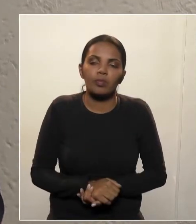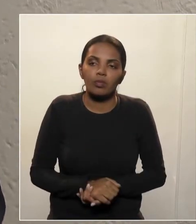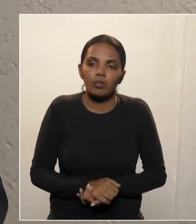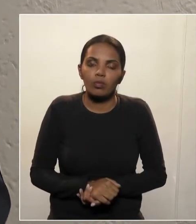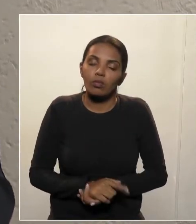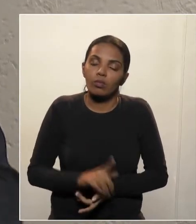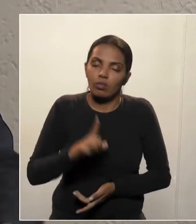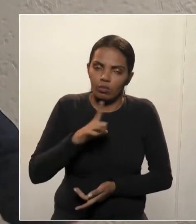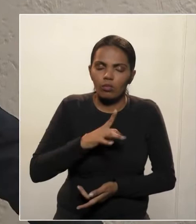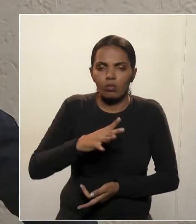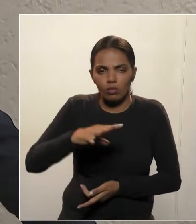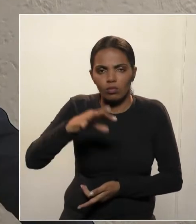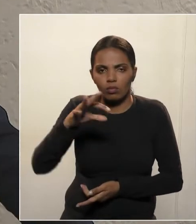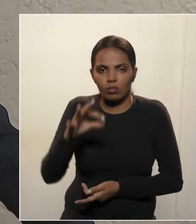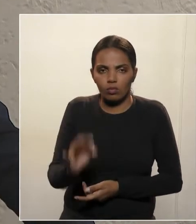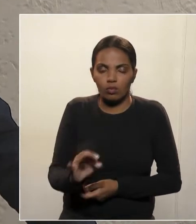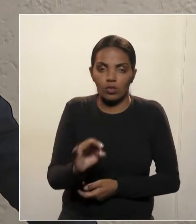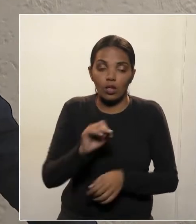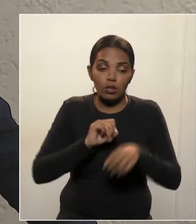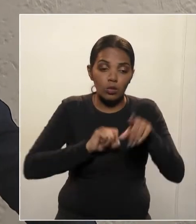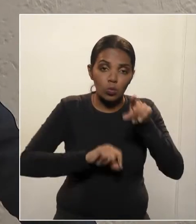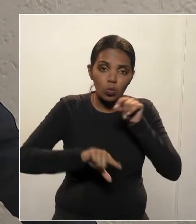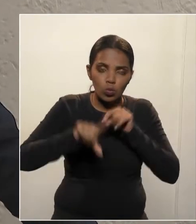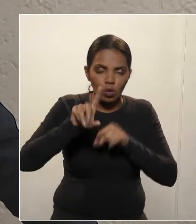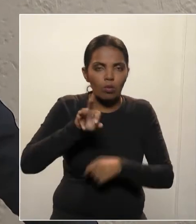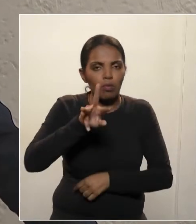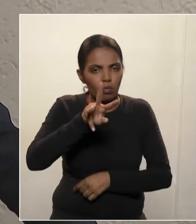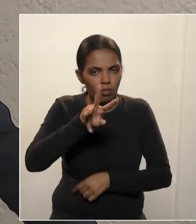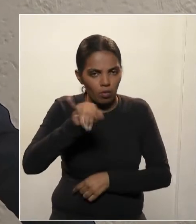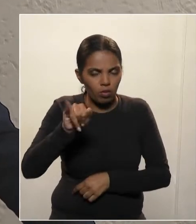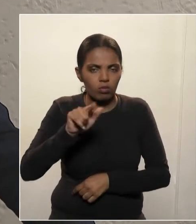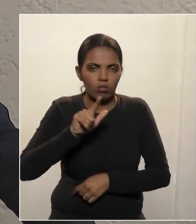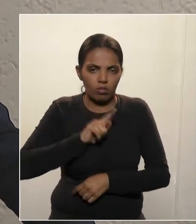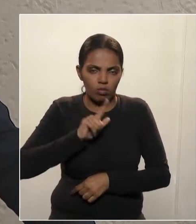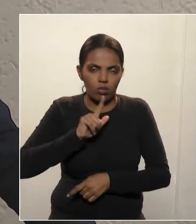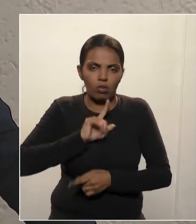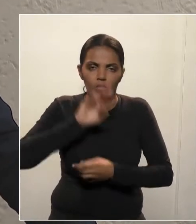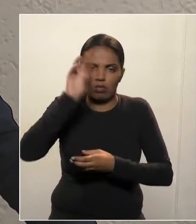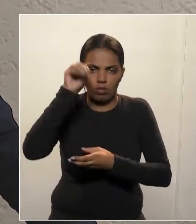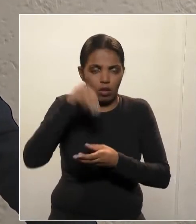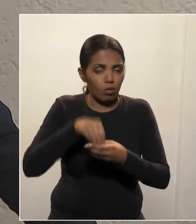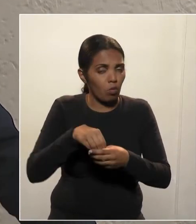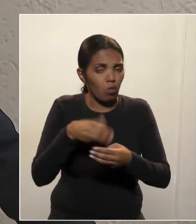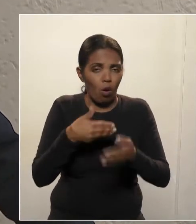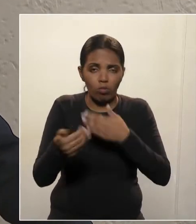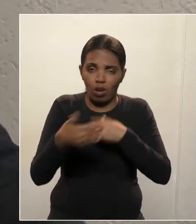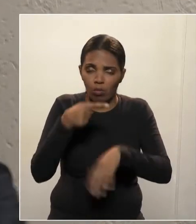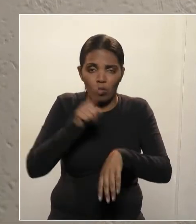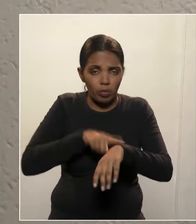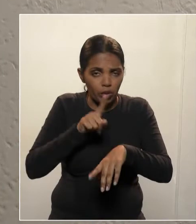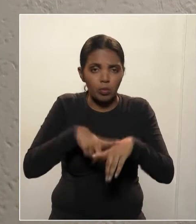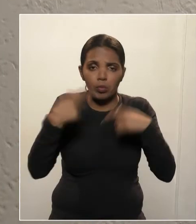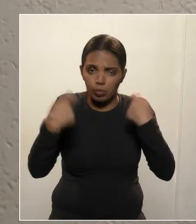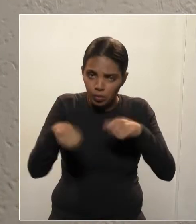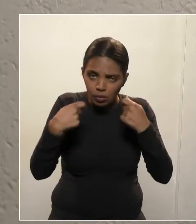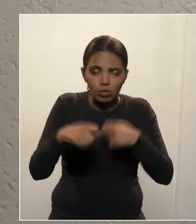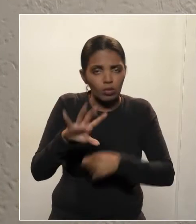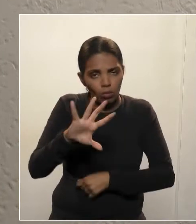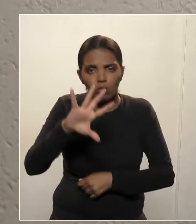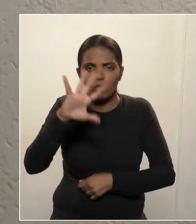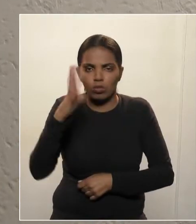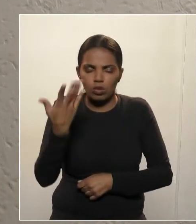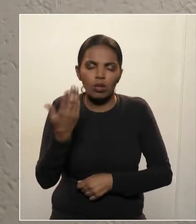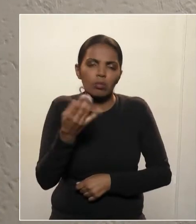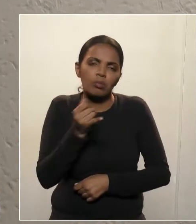É certo que esse tipo de opção vai acabar entrando no cardápio mais cedo ou mais tarde. Na verdade, isso já está acontecendo.